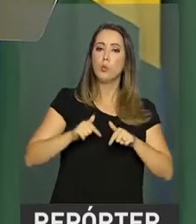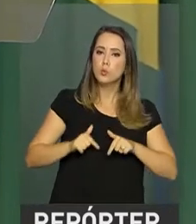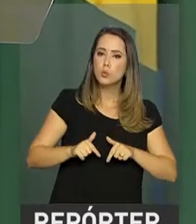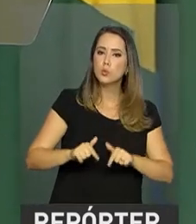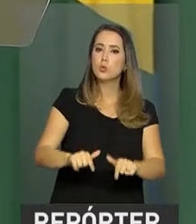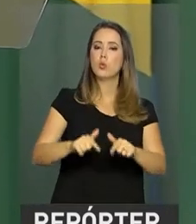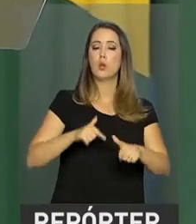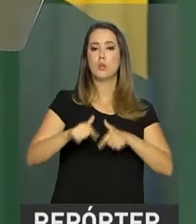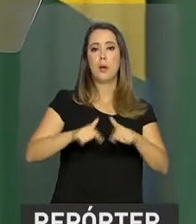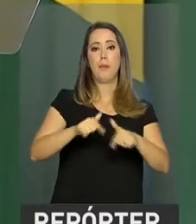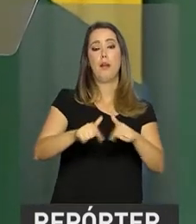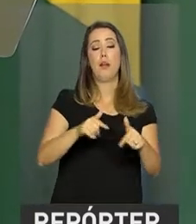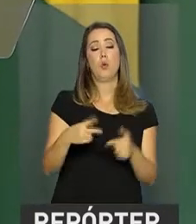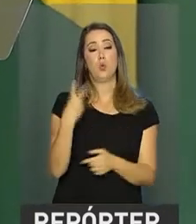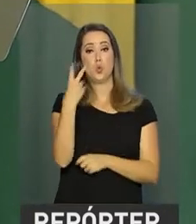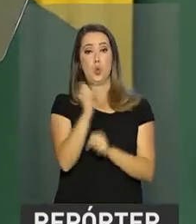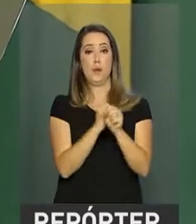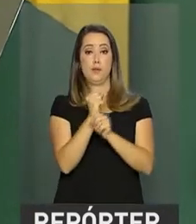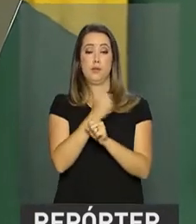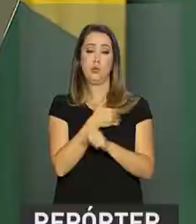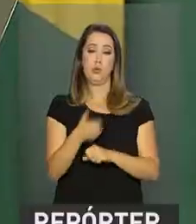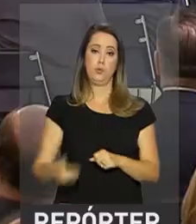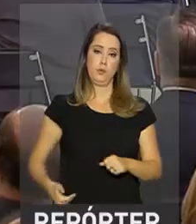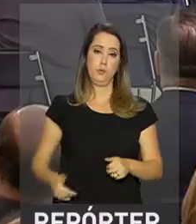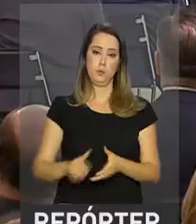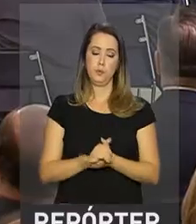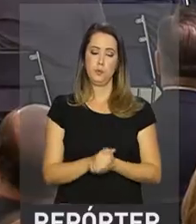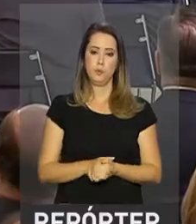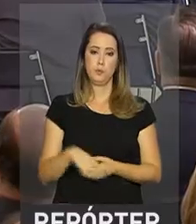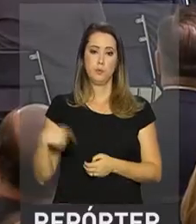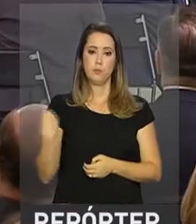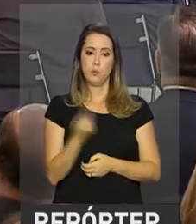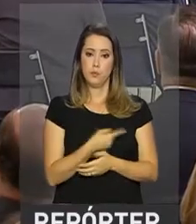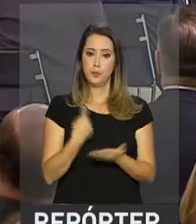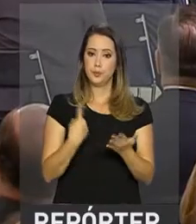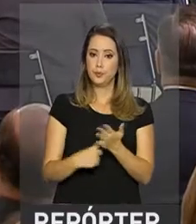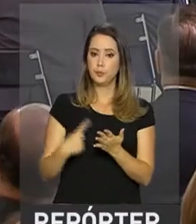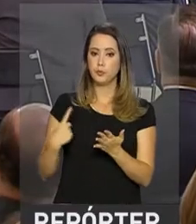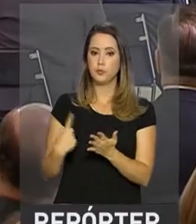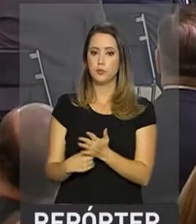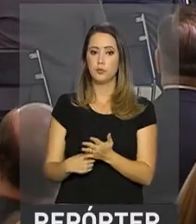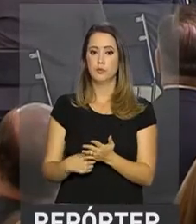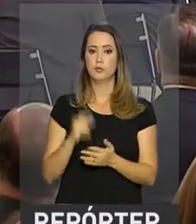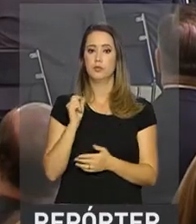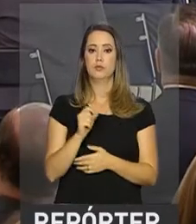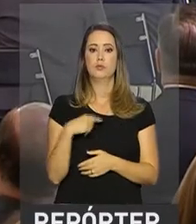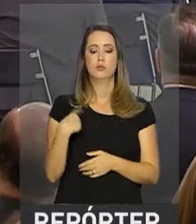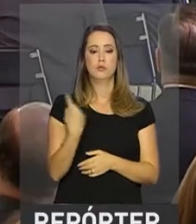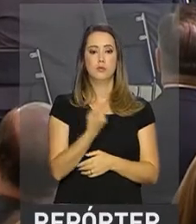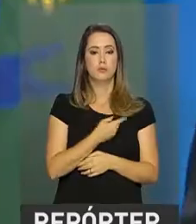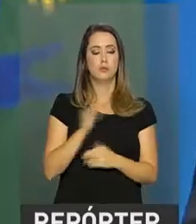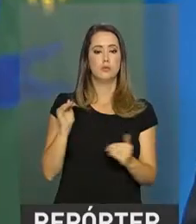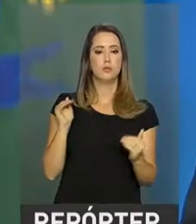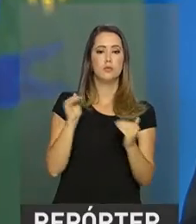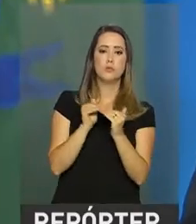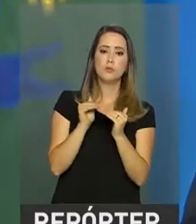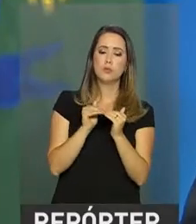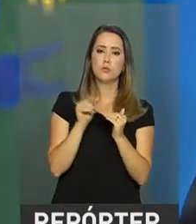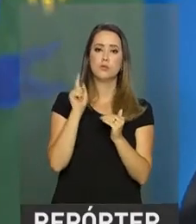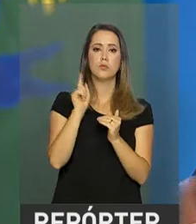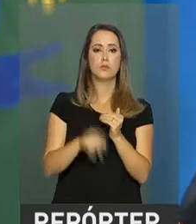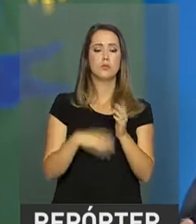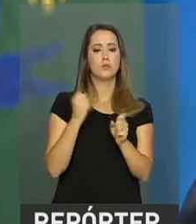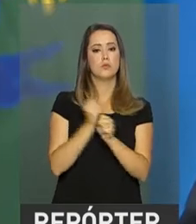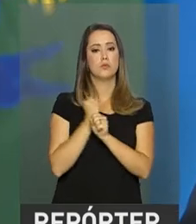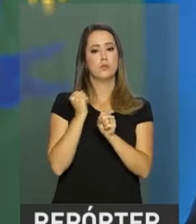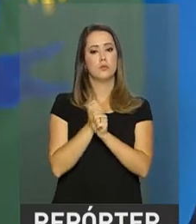nesses quase dois anos de governo afirmamos reafirmamos que o nosso objetivo é